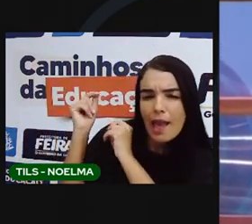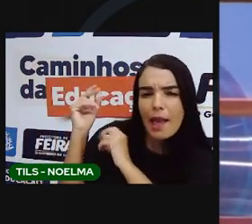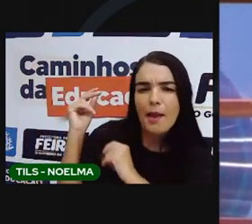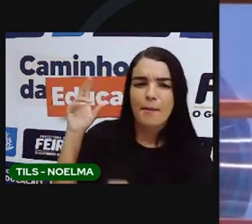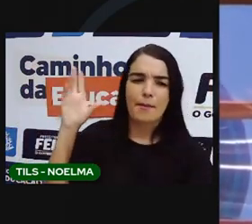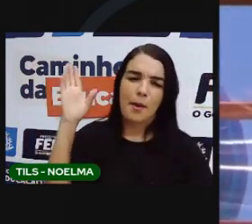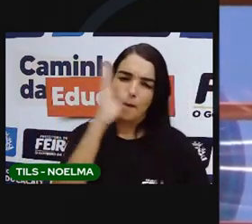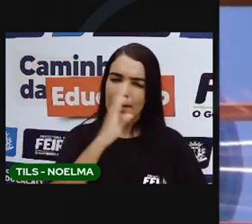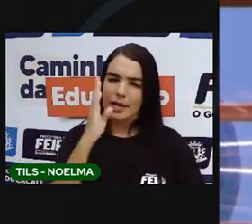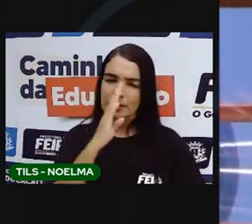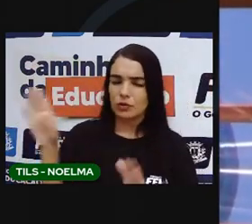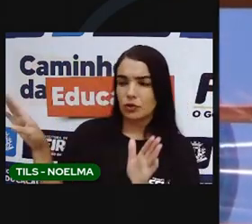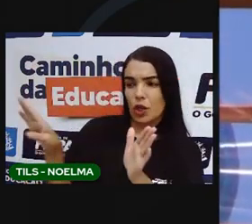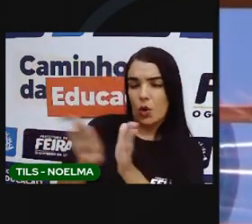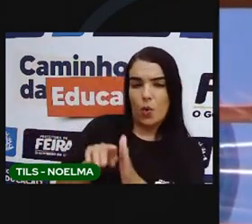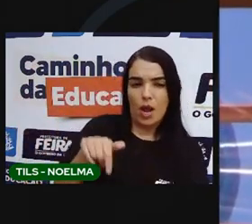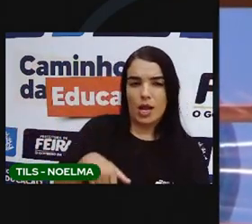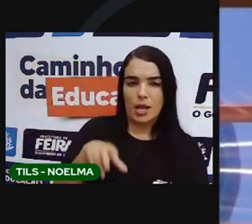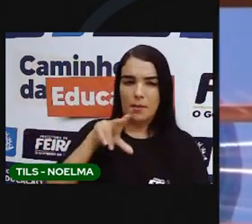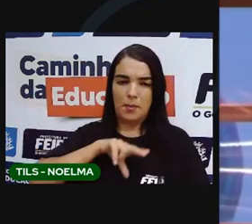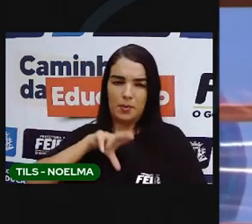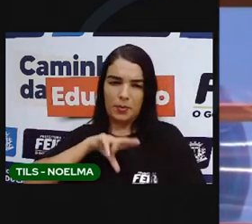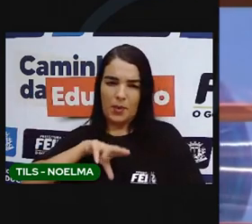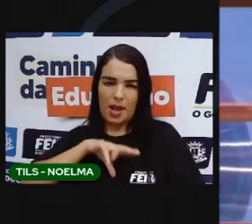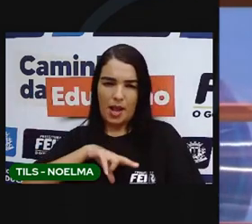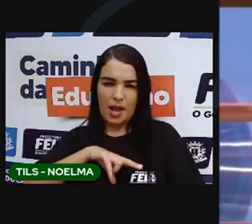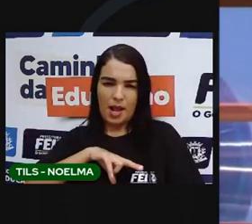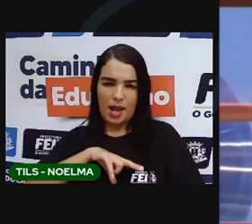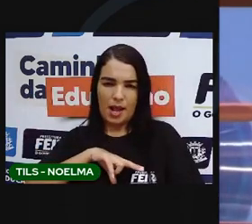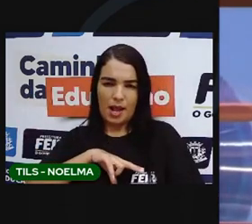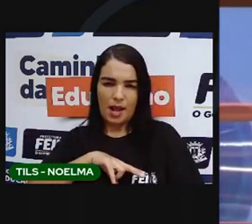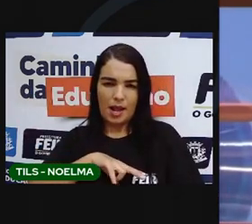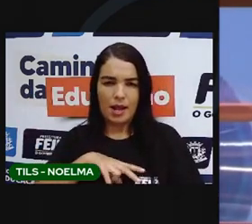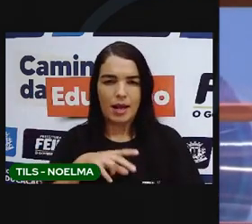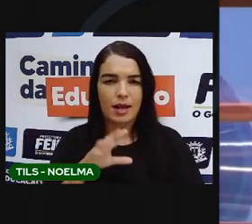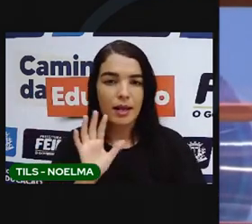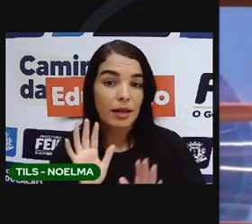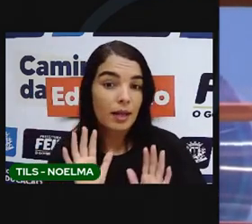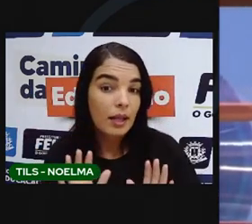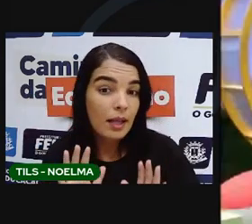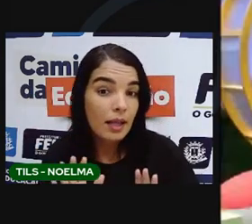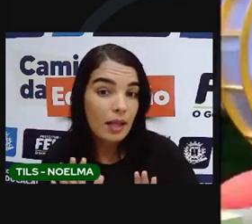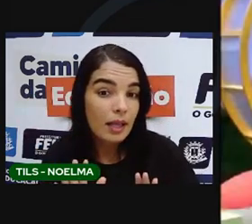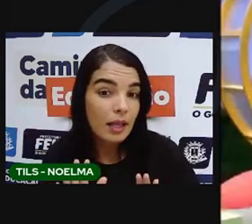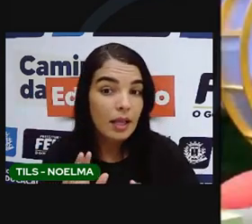descobrimento bem porque tu quer não não não não